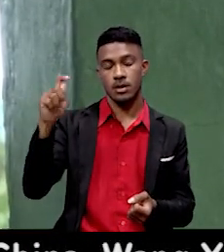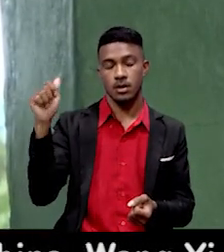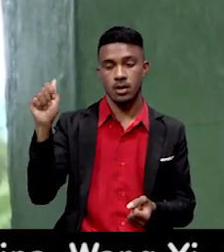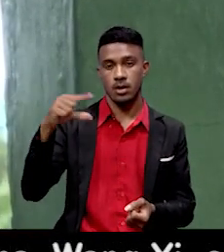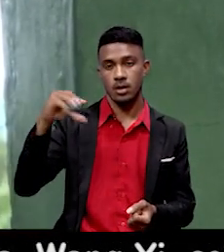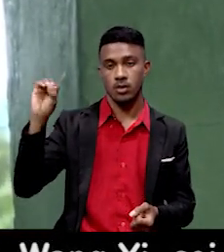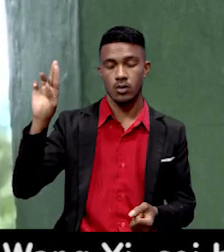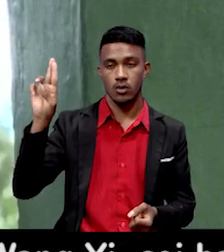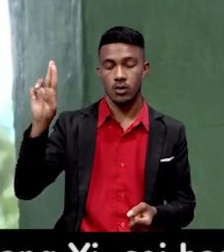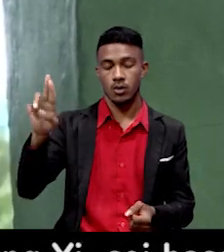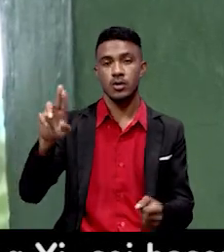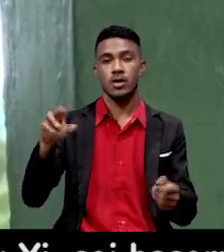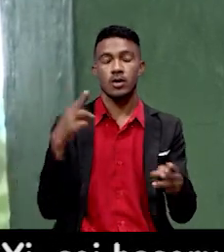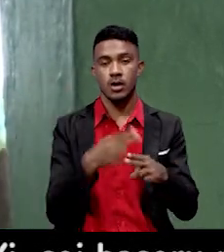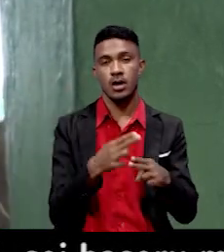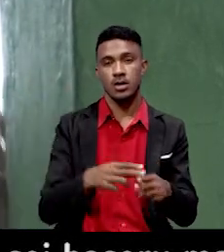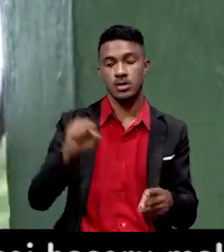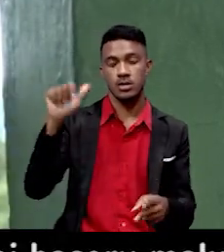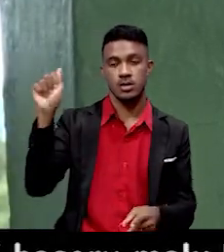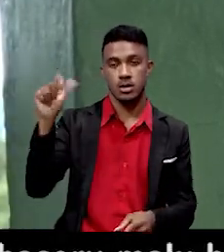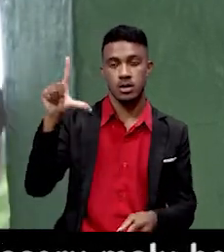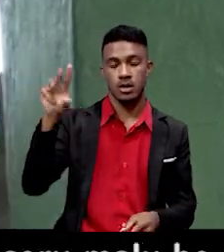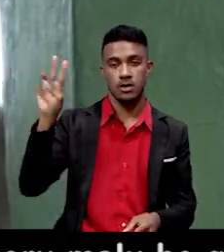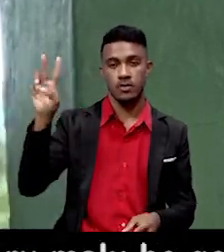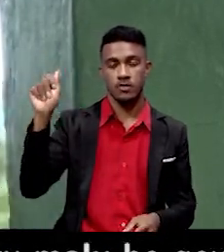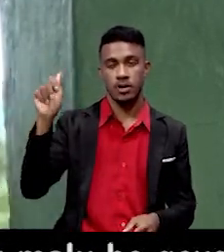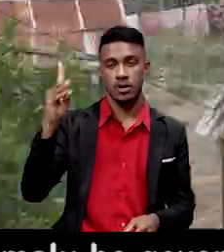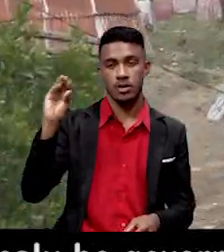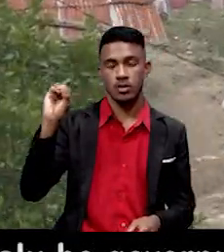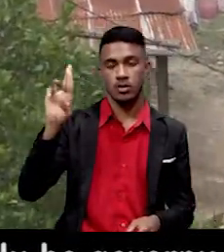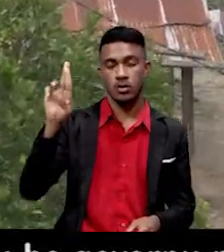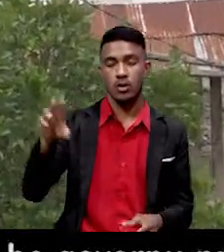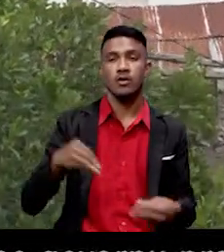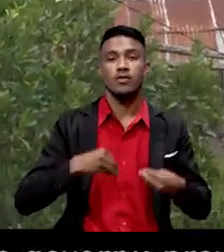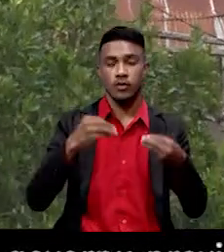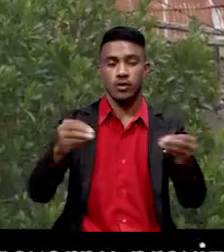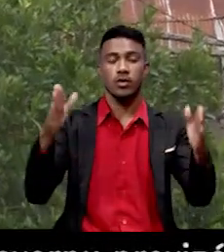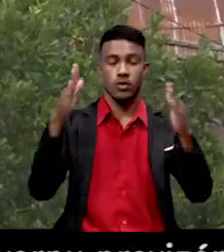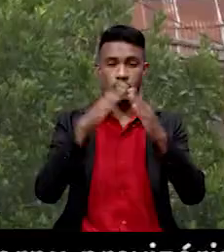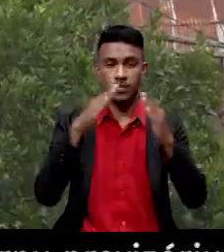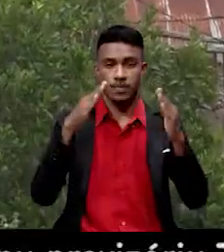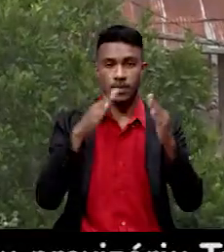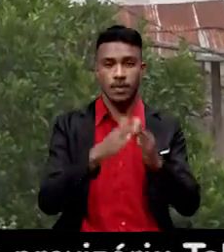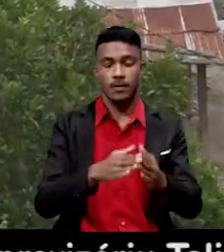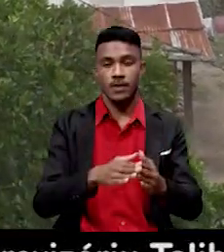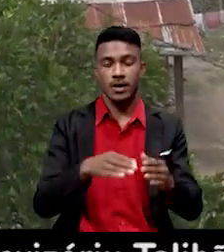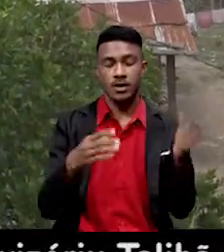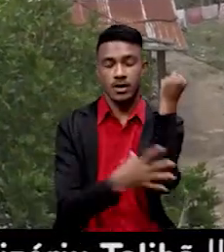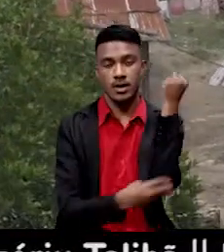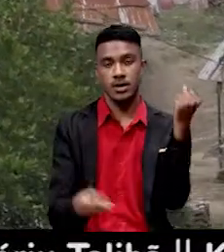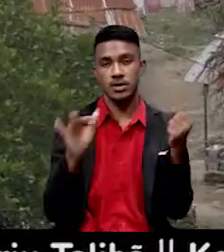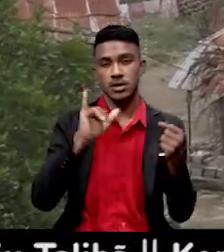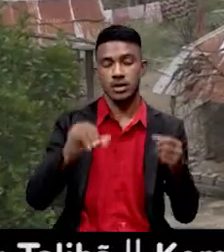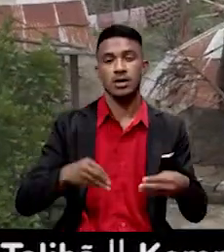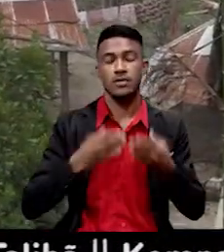una política ida nebe diak tebes, hodihari uma ba emak bit laik sira. Suku Metagou, ia aldeia Tolu, composto husi aldeia